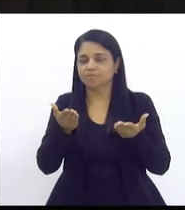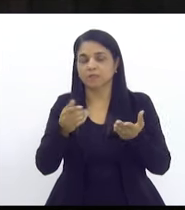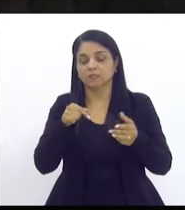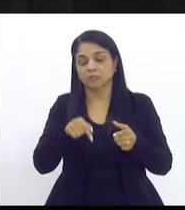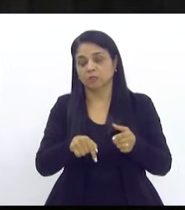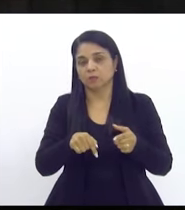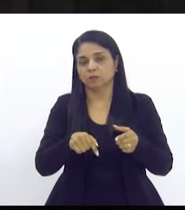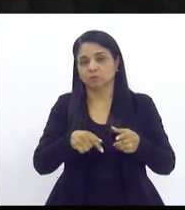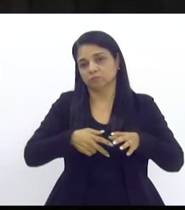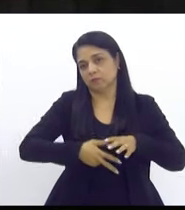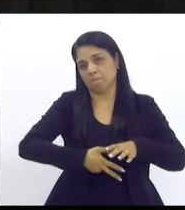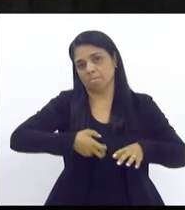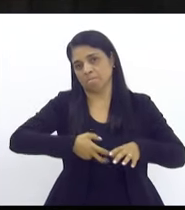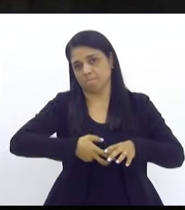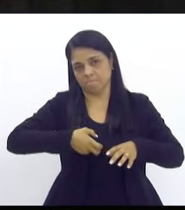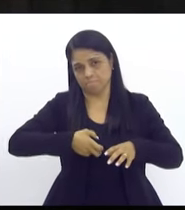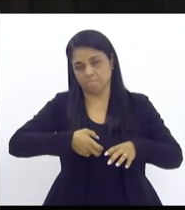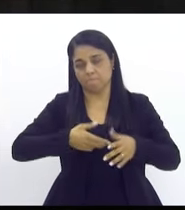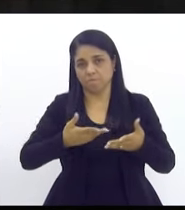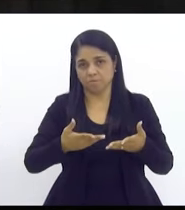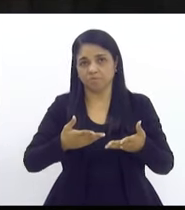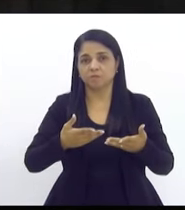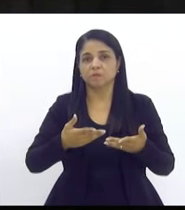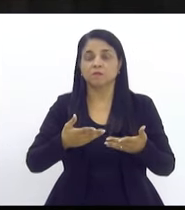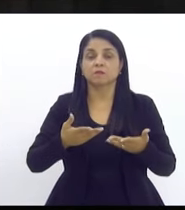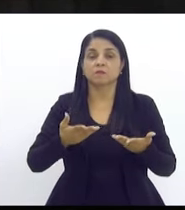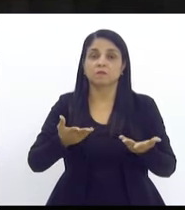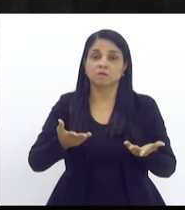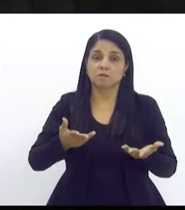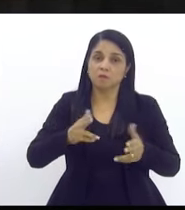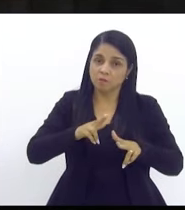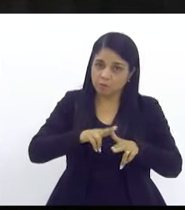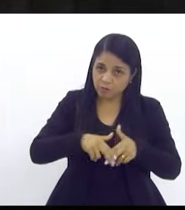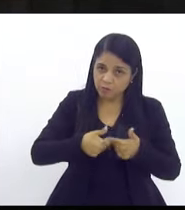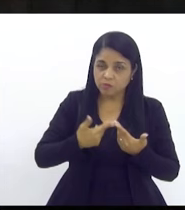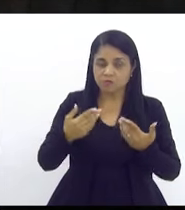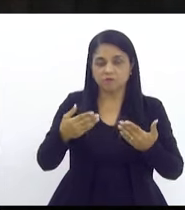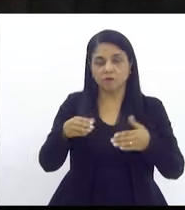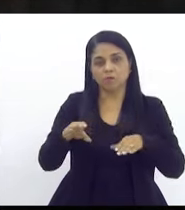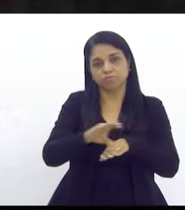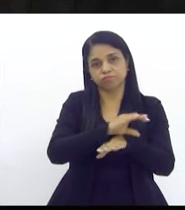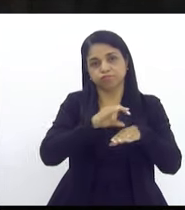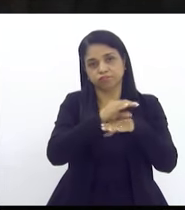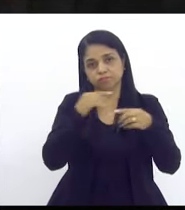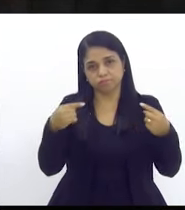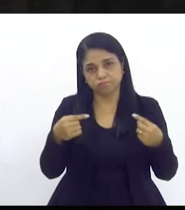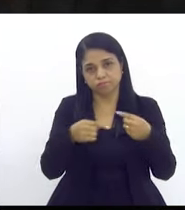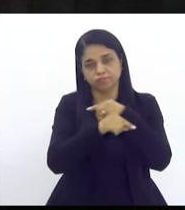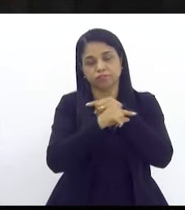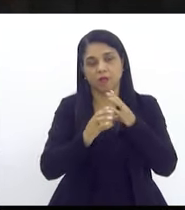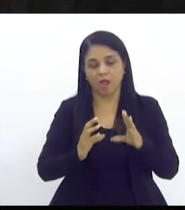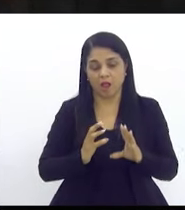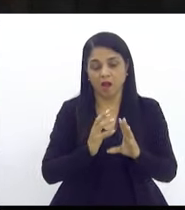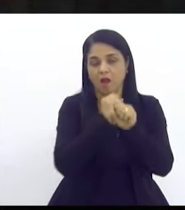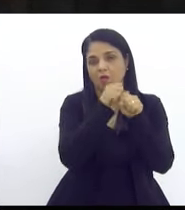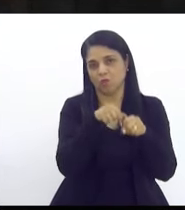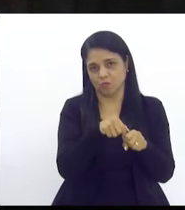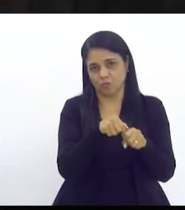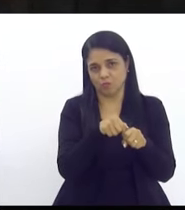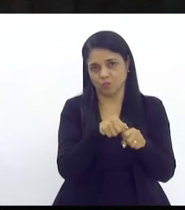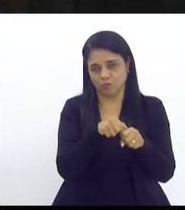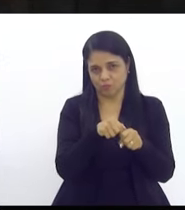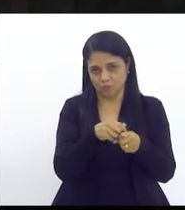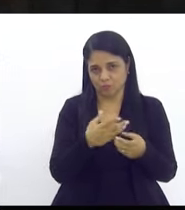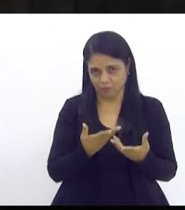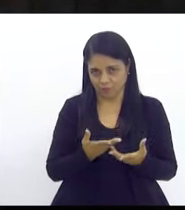produção. E considerou, por isso, inconstitucional a forma de cálculo e não o conceito da